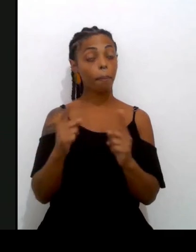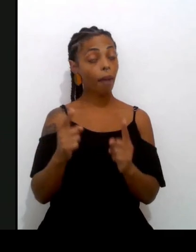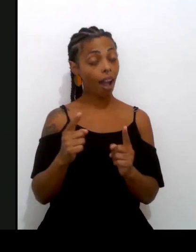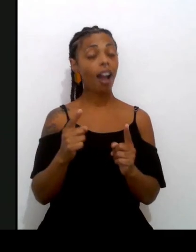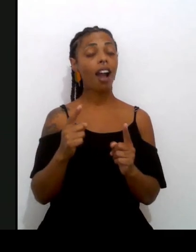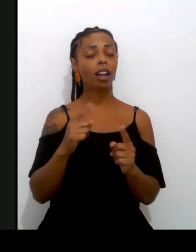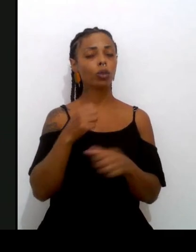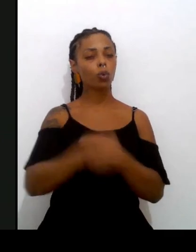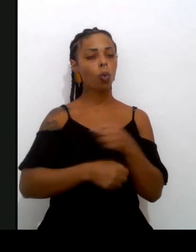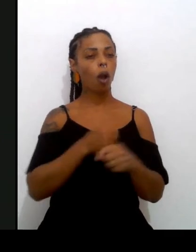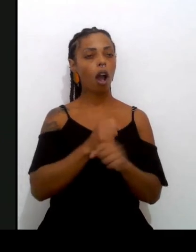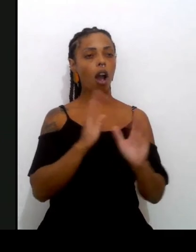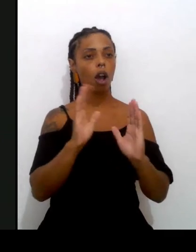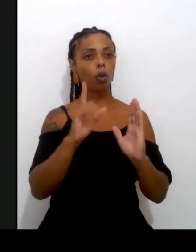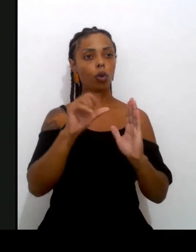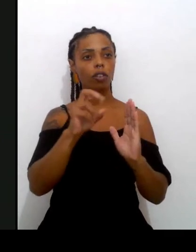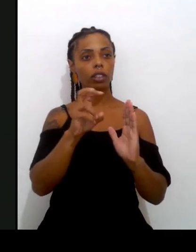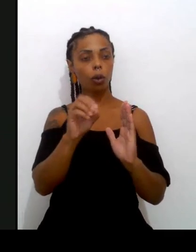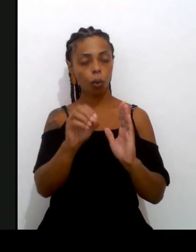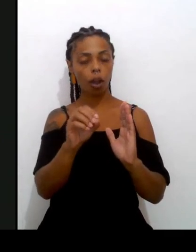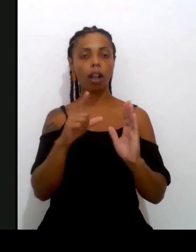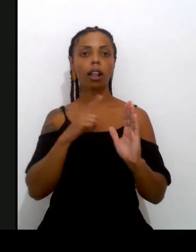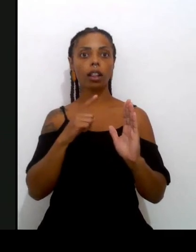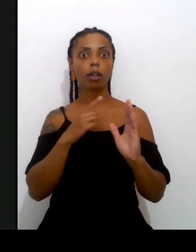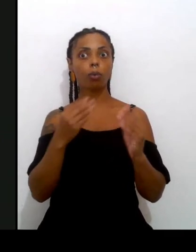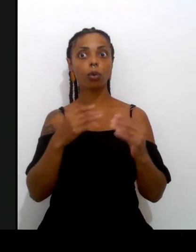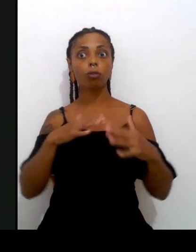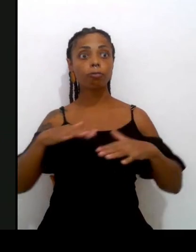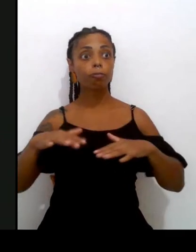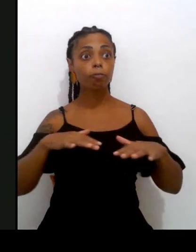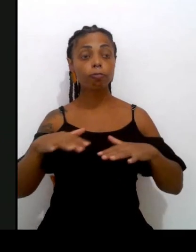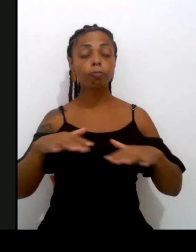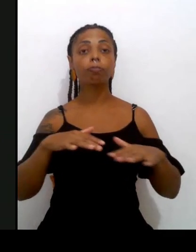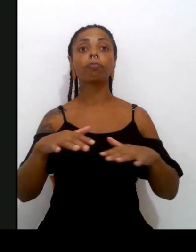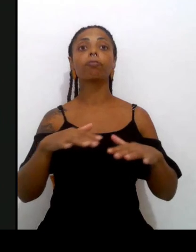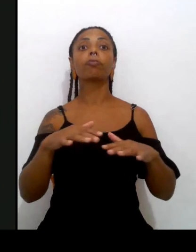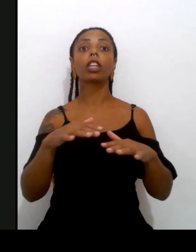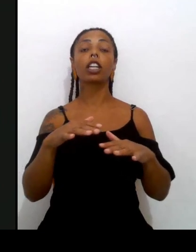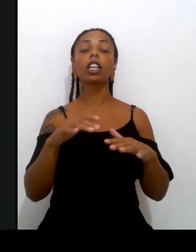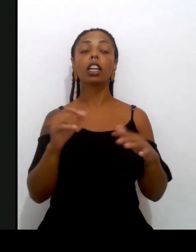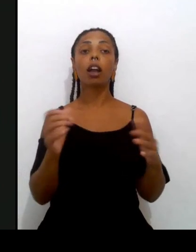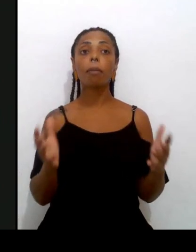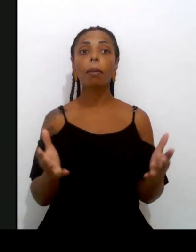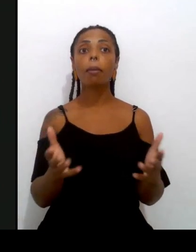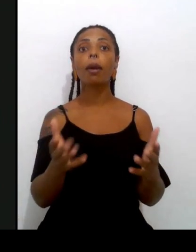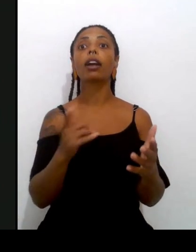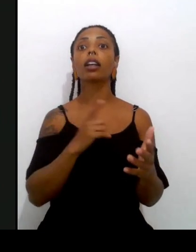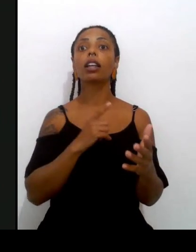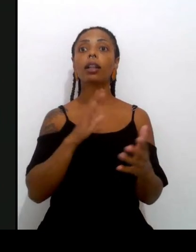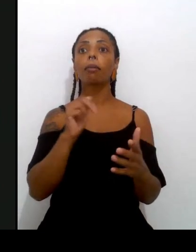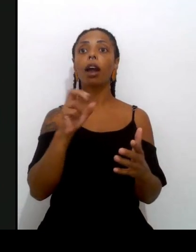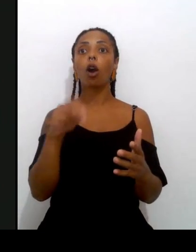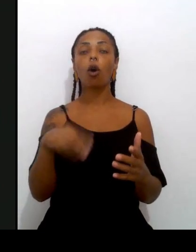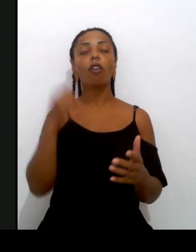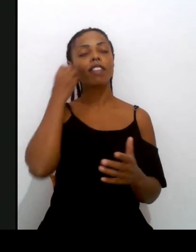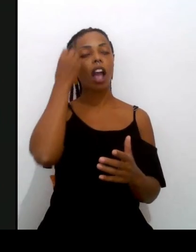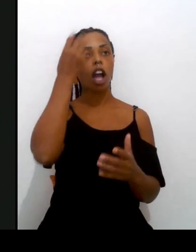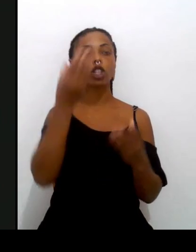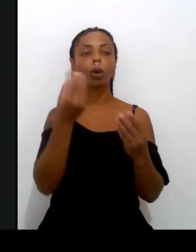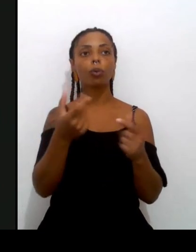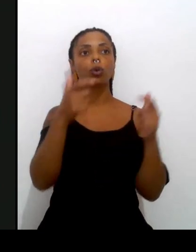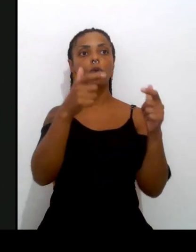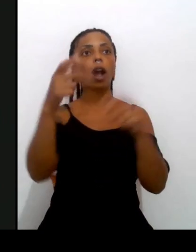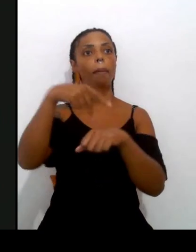agitação pessoal para bacon o que resultou em viagens internacionais frequentes e prolongadas Monte Carlo